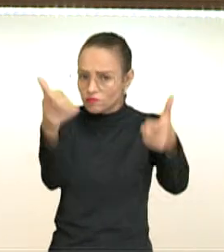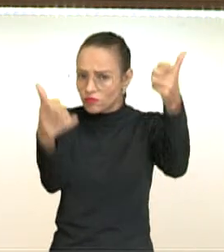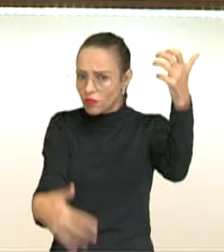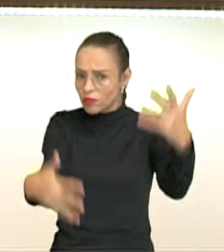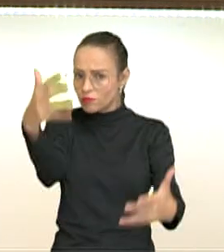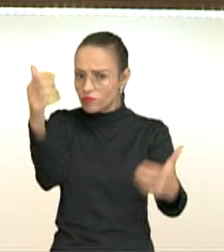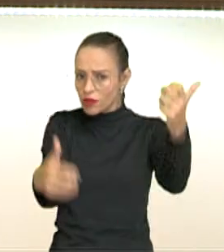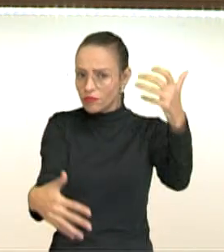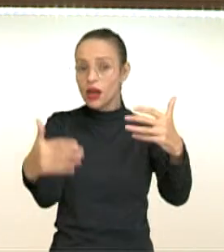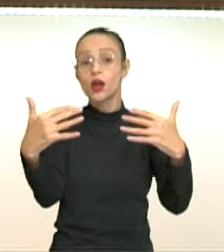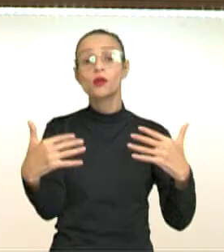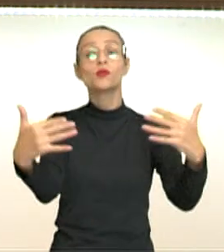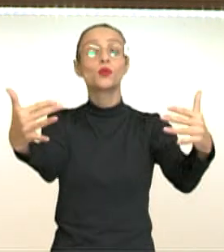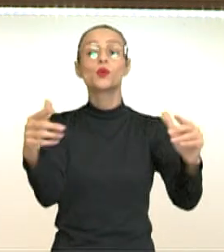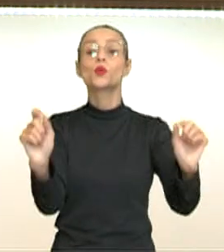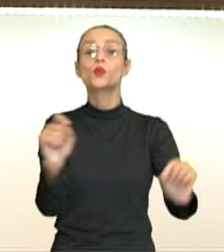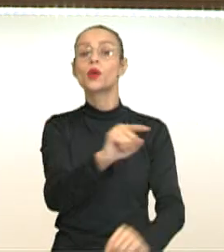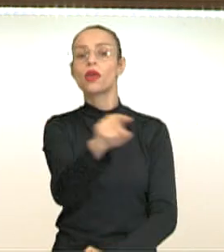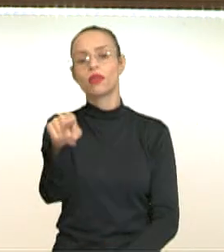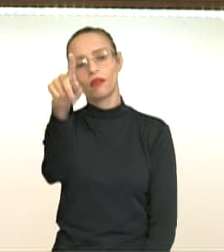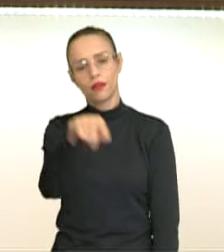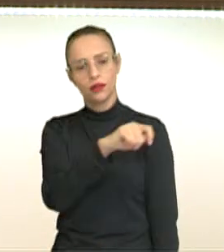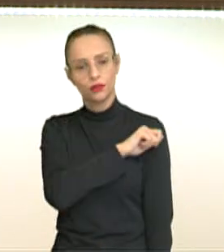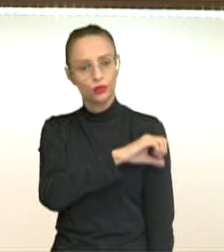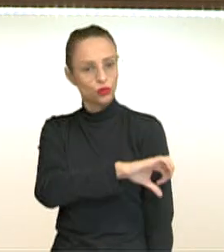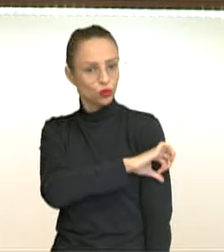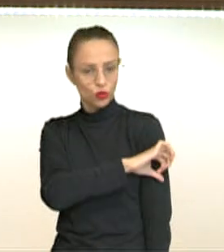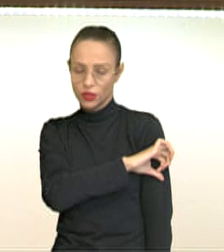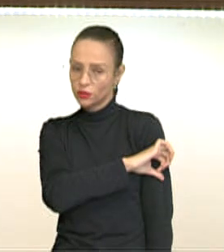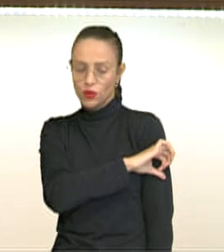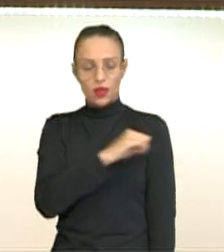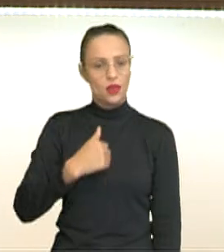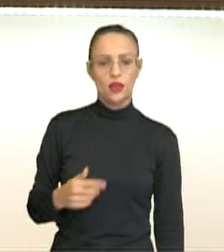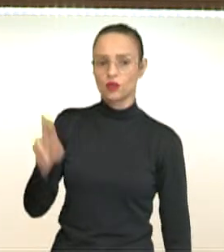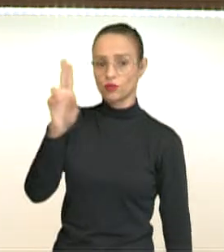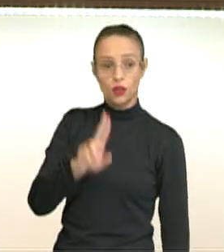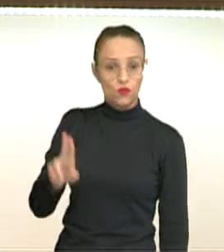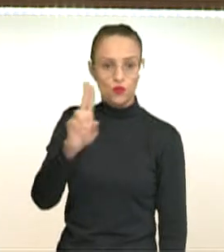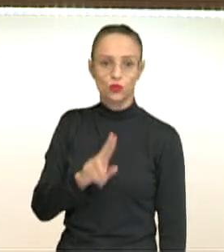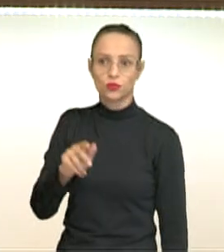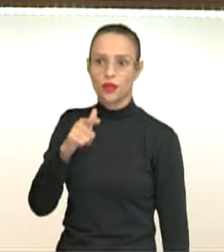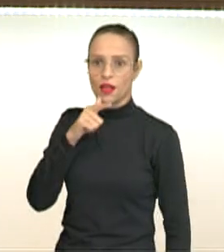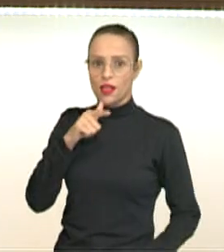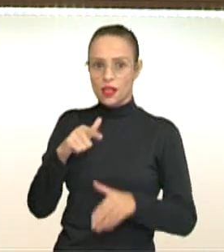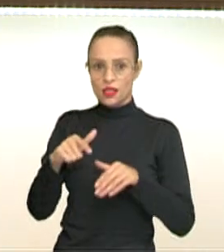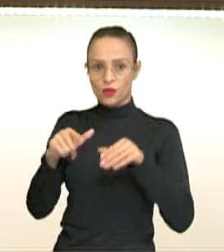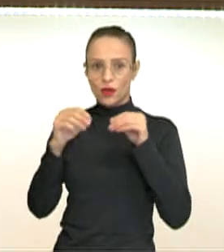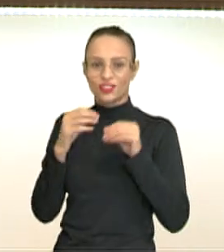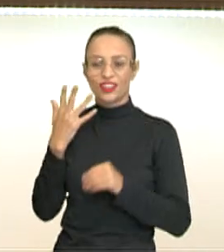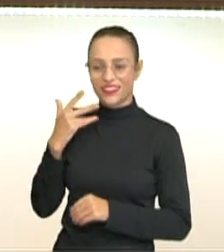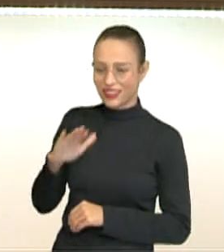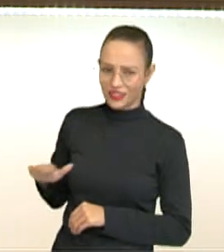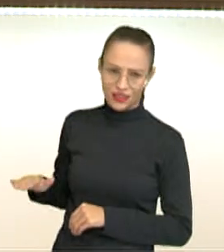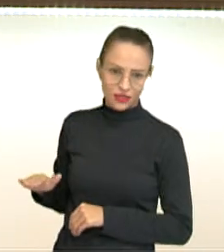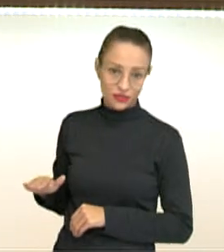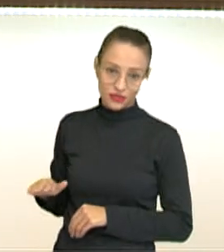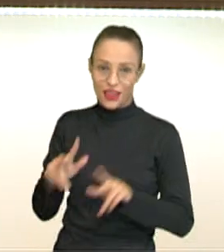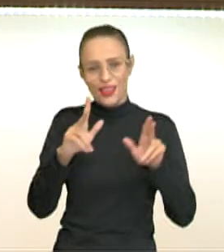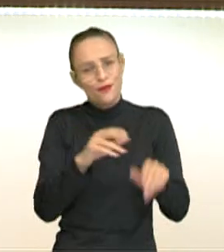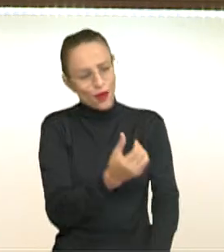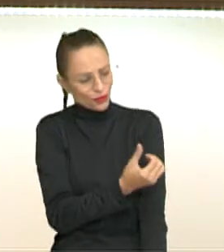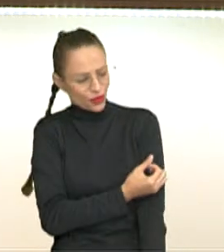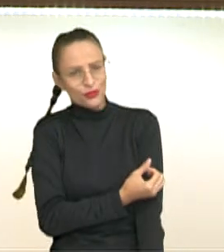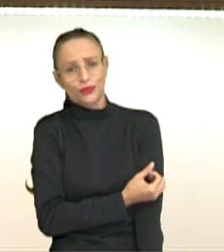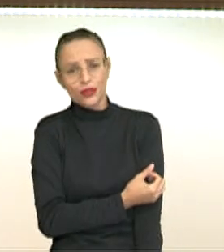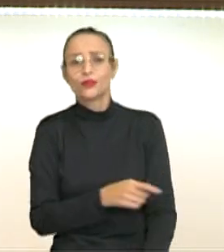essa aula são os alunos do 9º ano. Então, eu não vou utilizar uma linguagem nem tão infantilizada como eu utilizaria com o